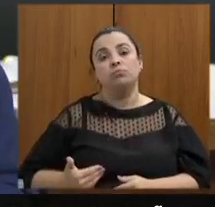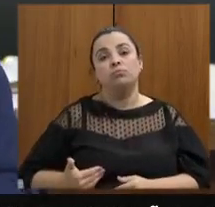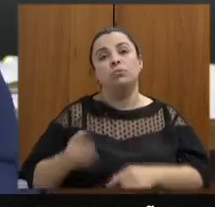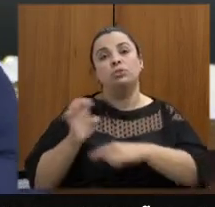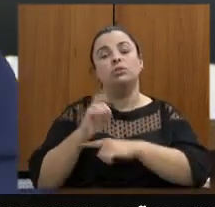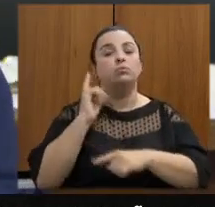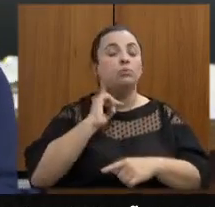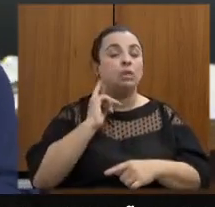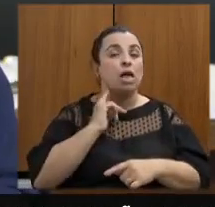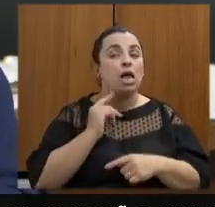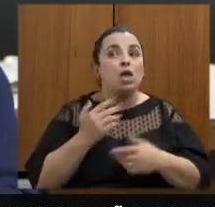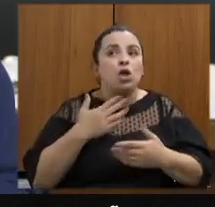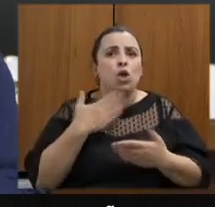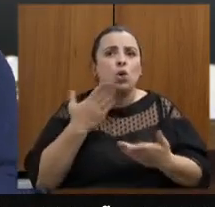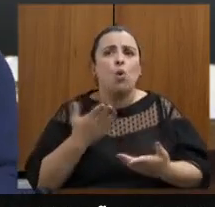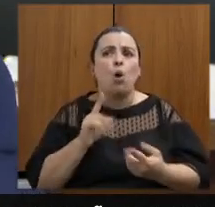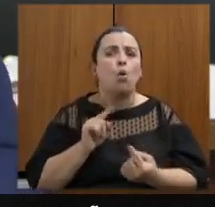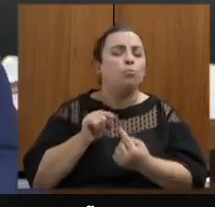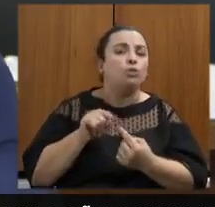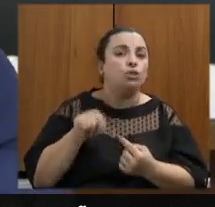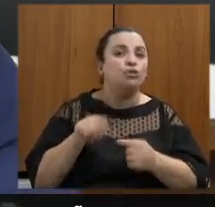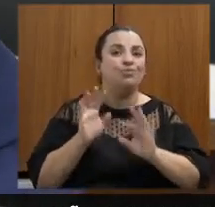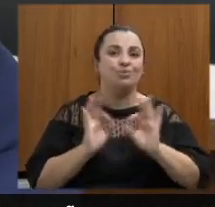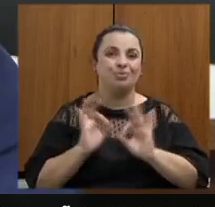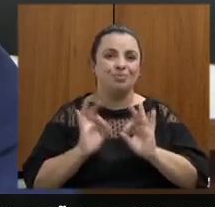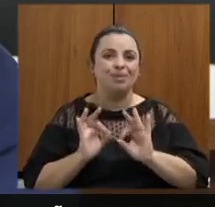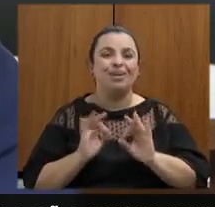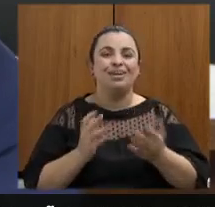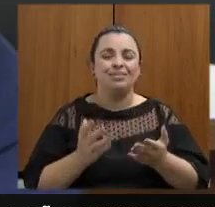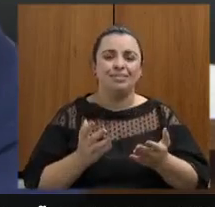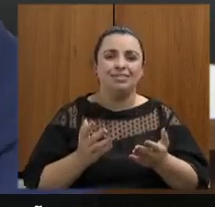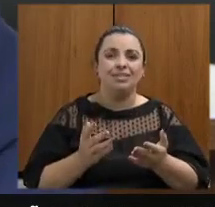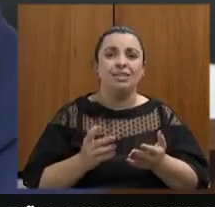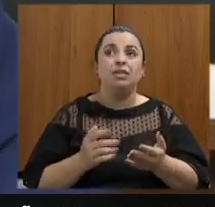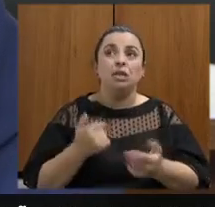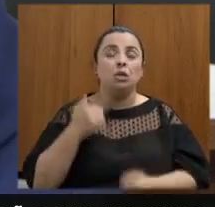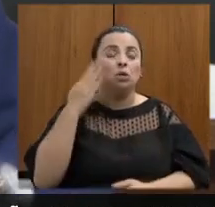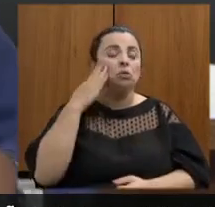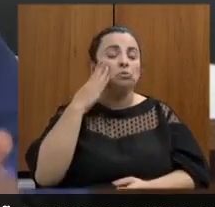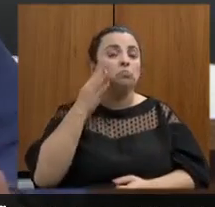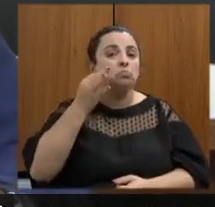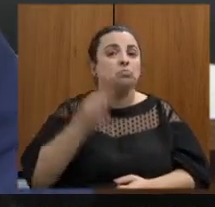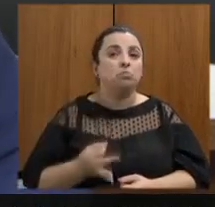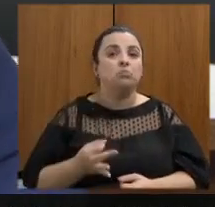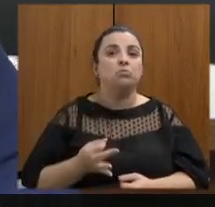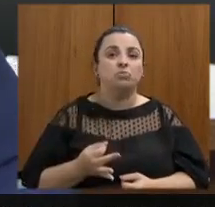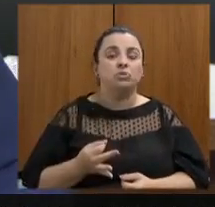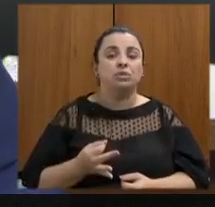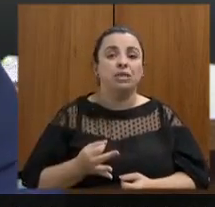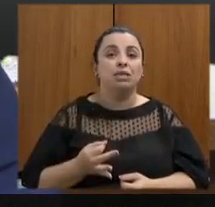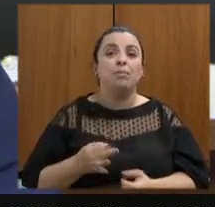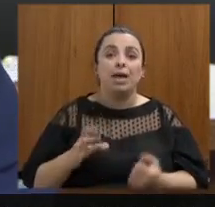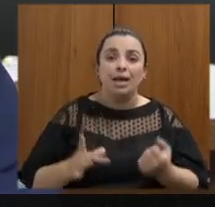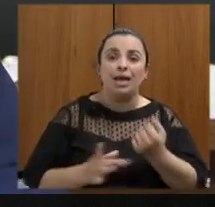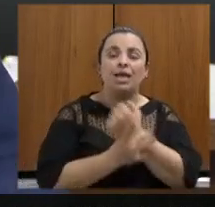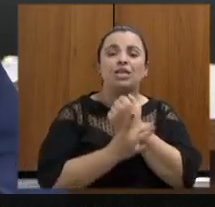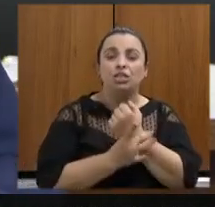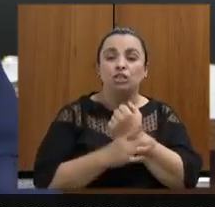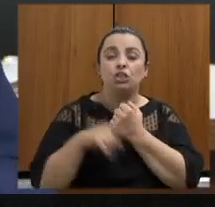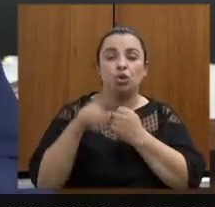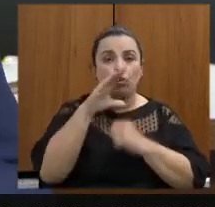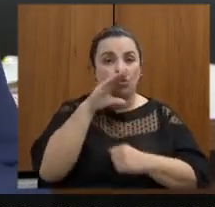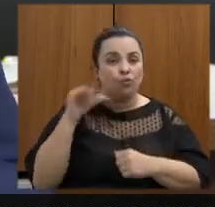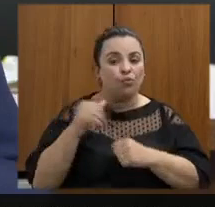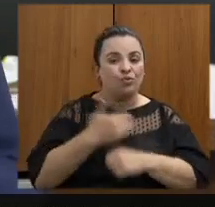verdadeira motivação do plano que tenho certeza que é para garantir a tranquilidade do Servidor do estado